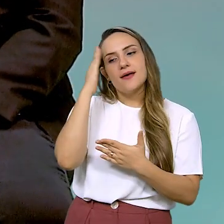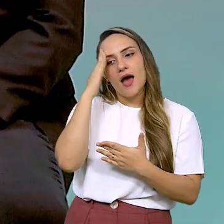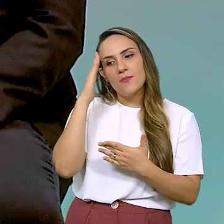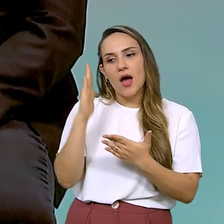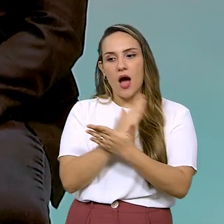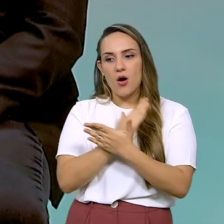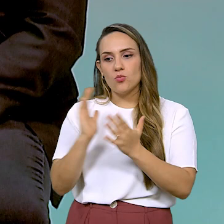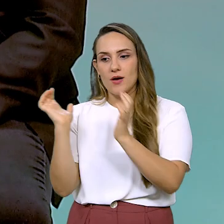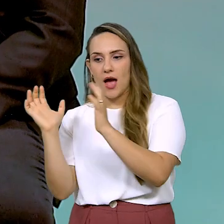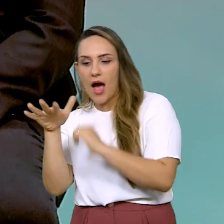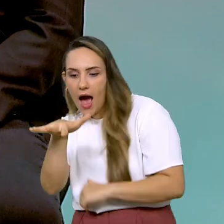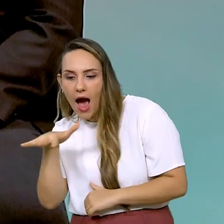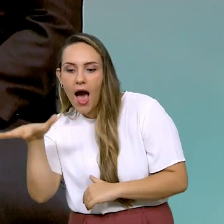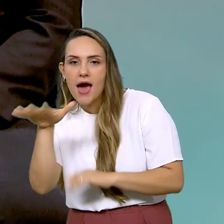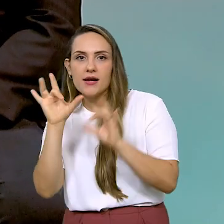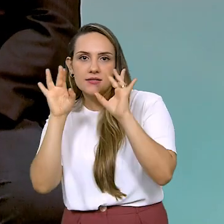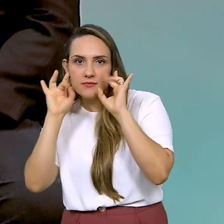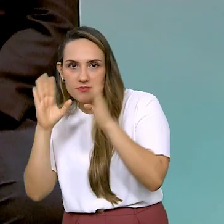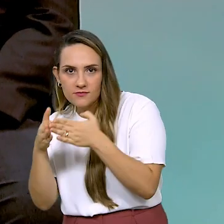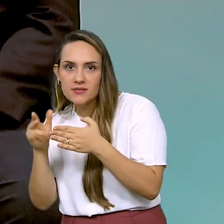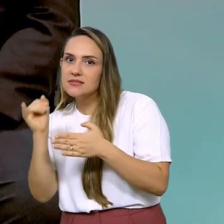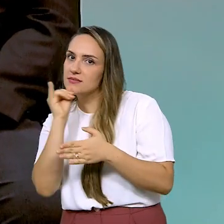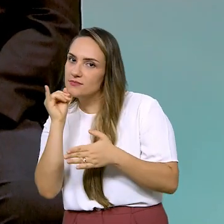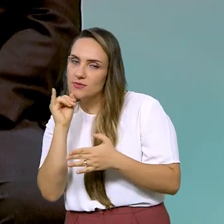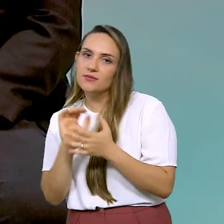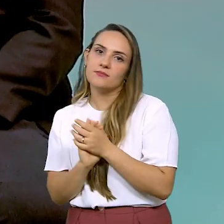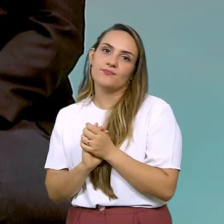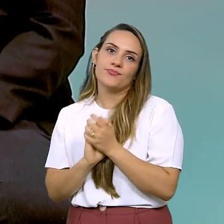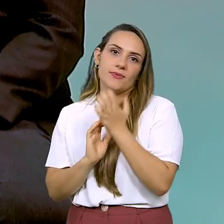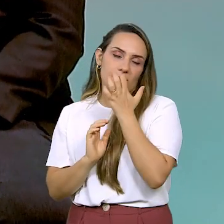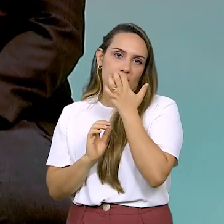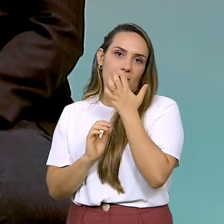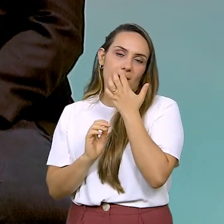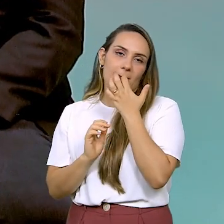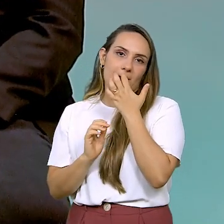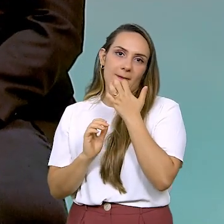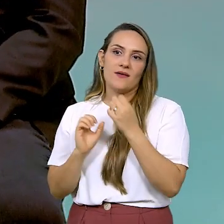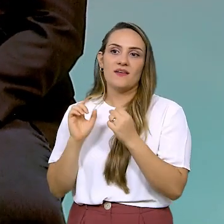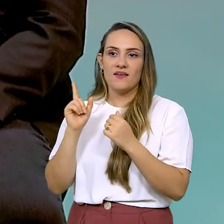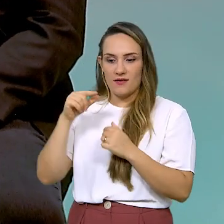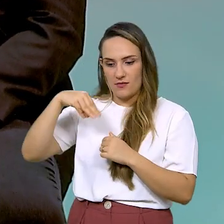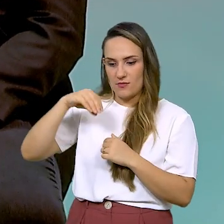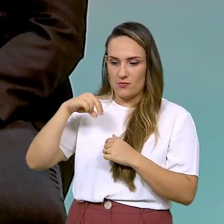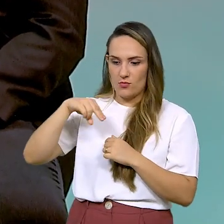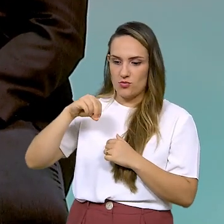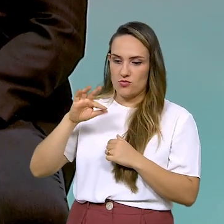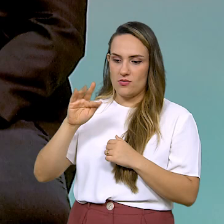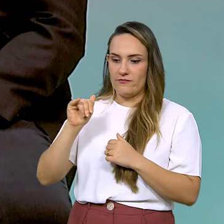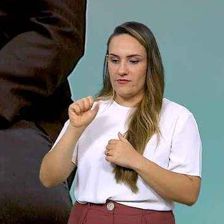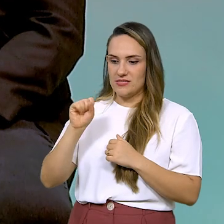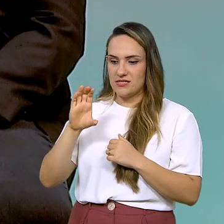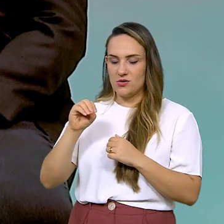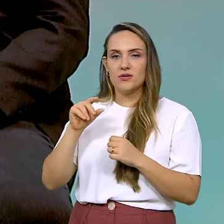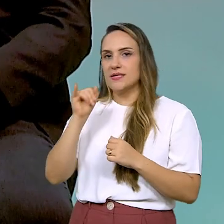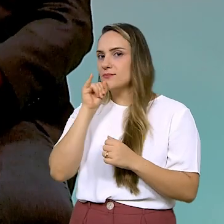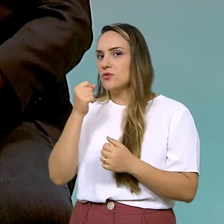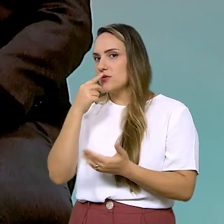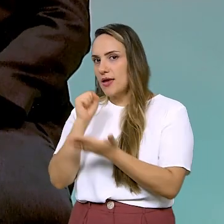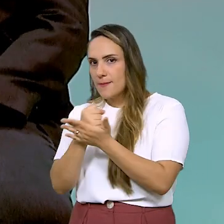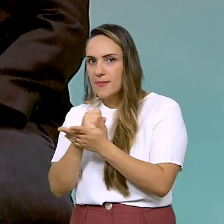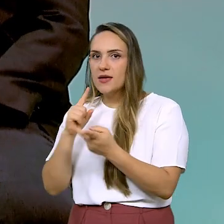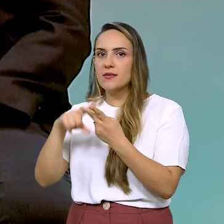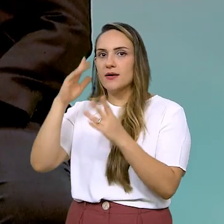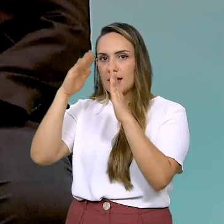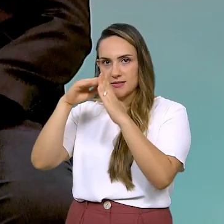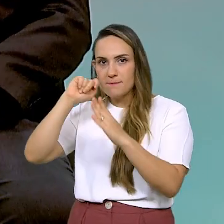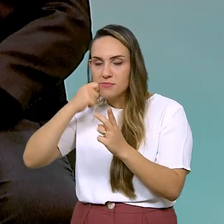já estão informados de alguns setores específicos, como os da questão que possuem créditos dos monofásicos, né, autopeças,